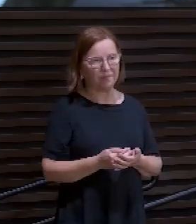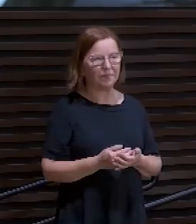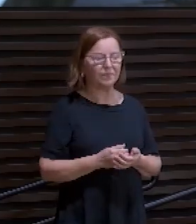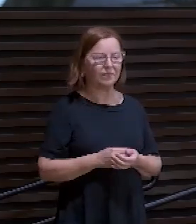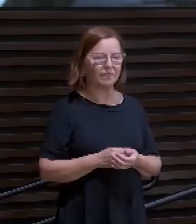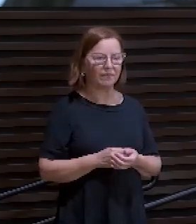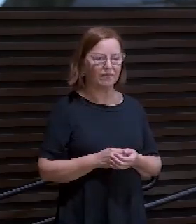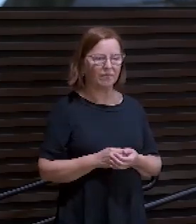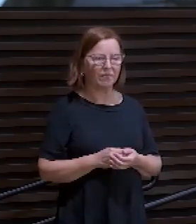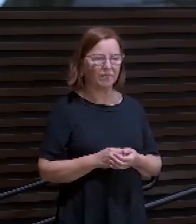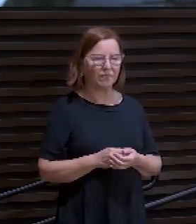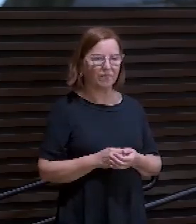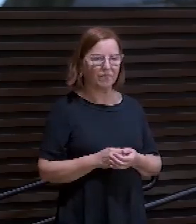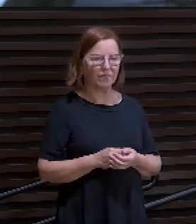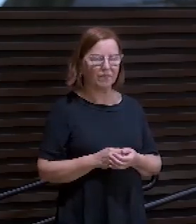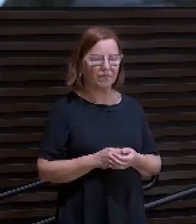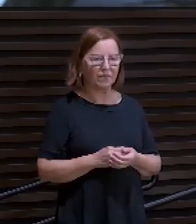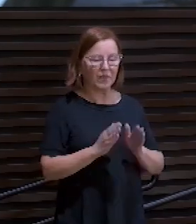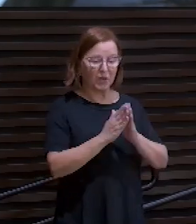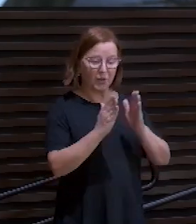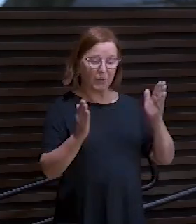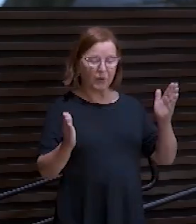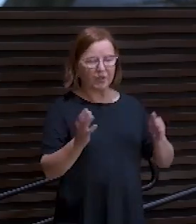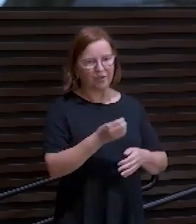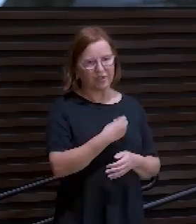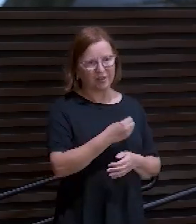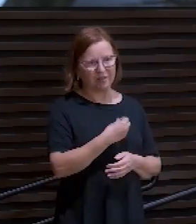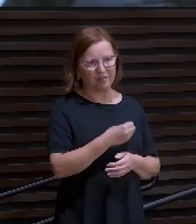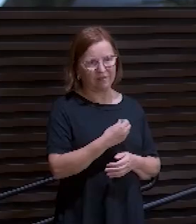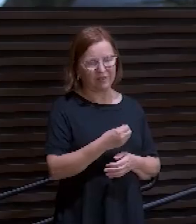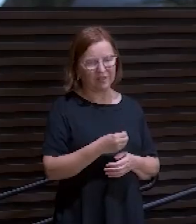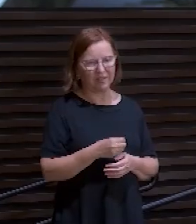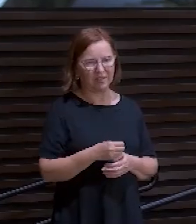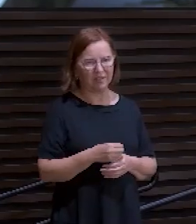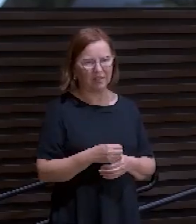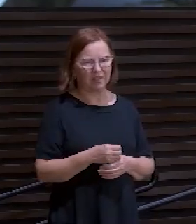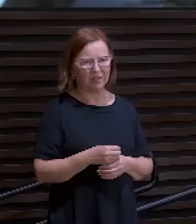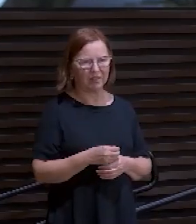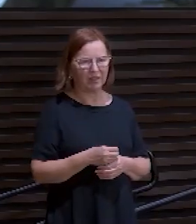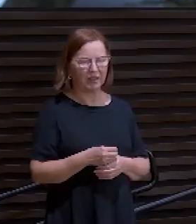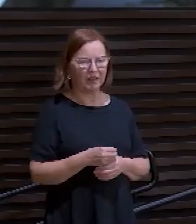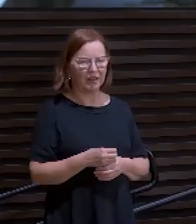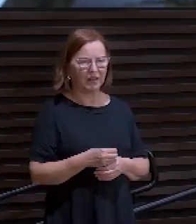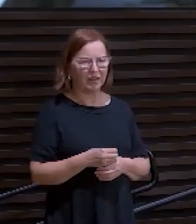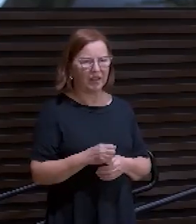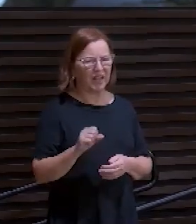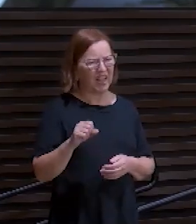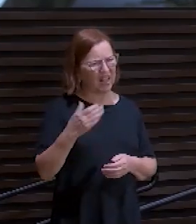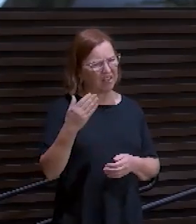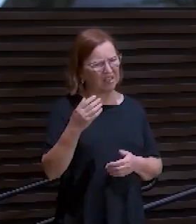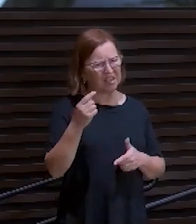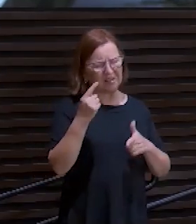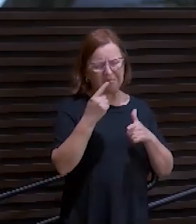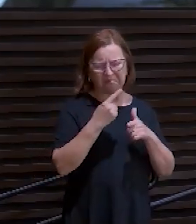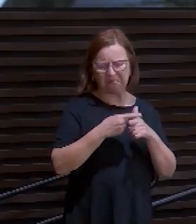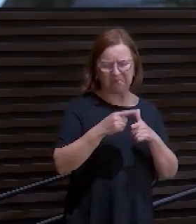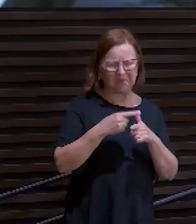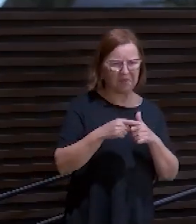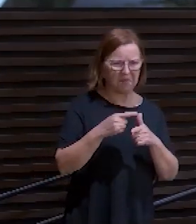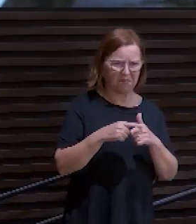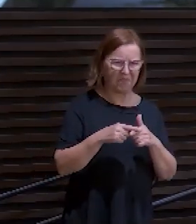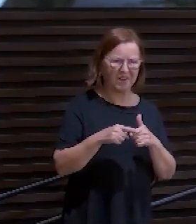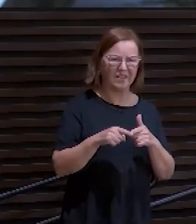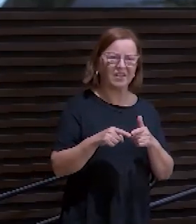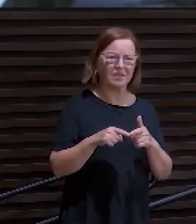Ao longo da vida a gente acaba se atropelando uns aos outros, machucando uns aos